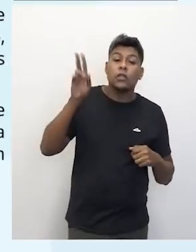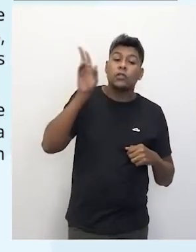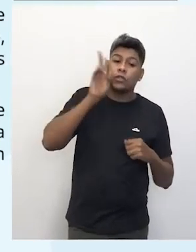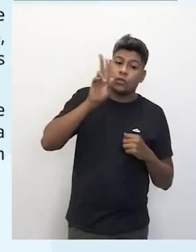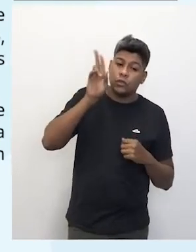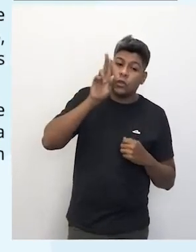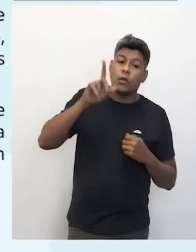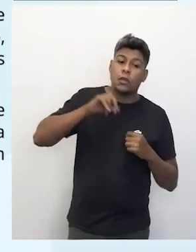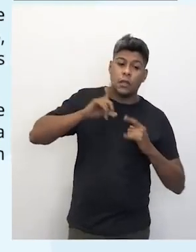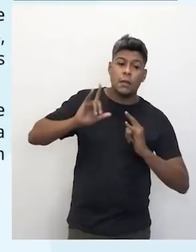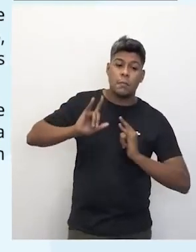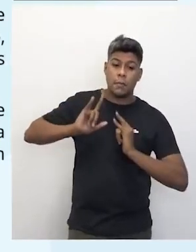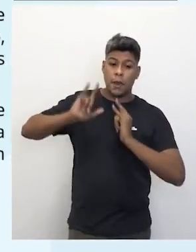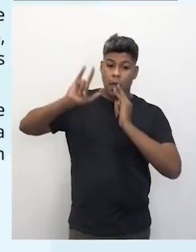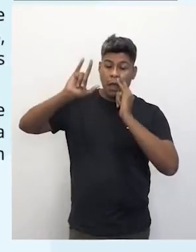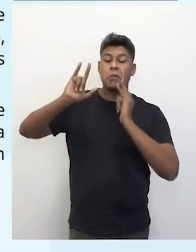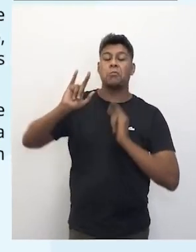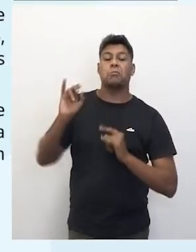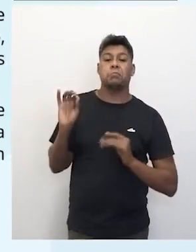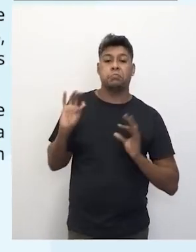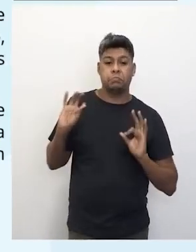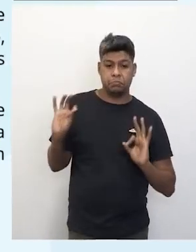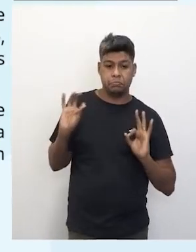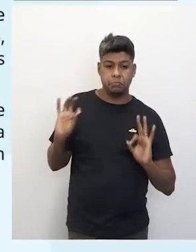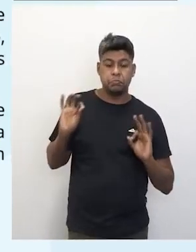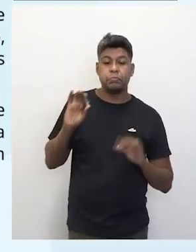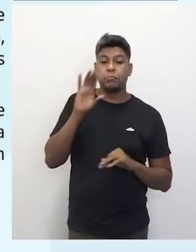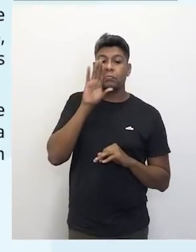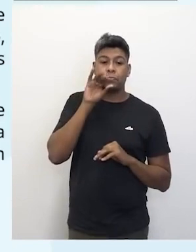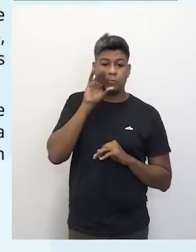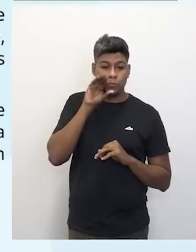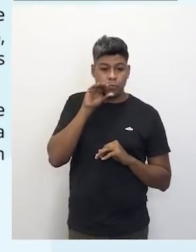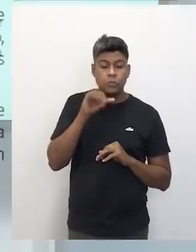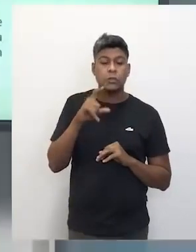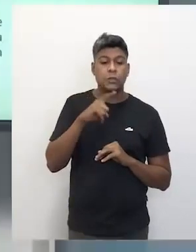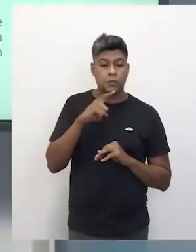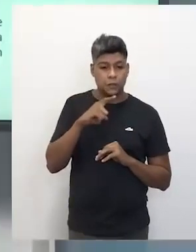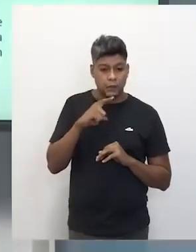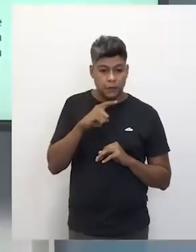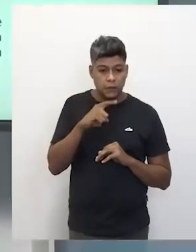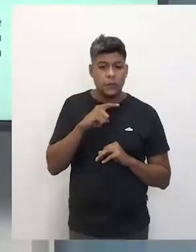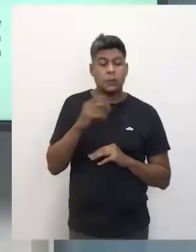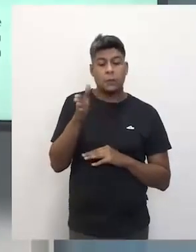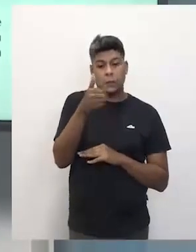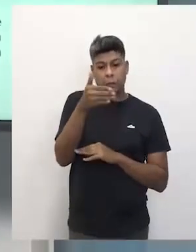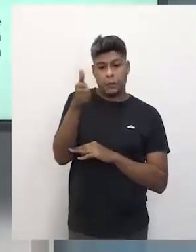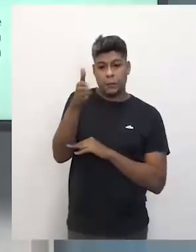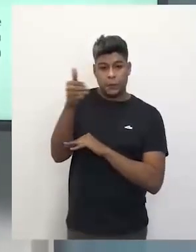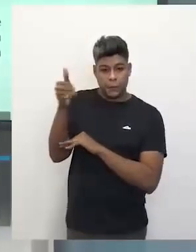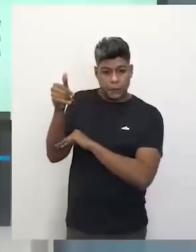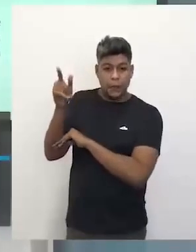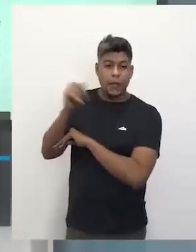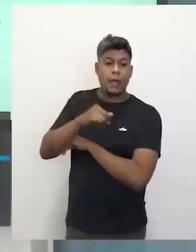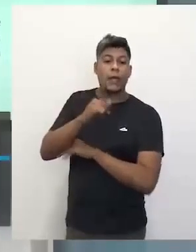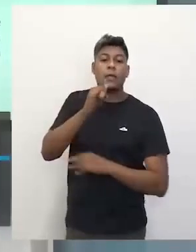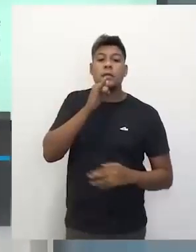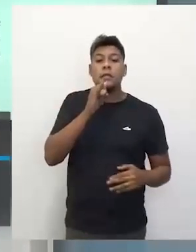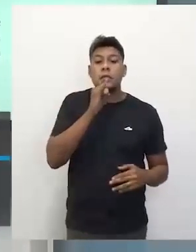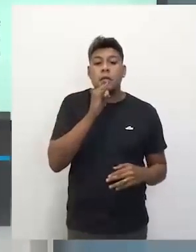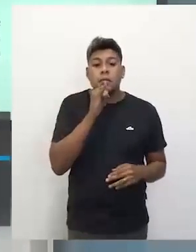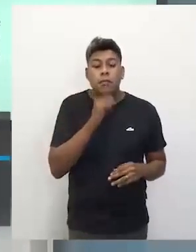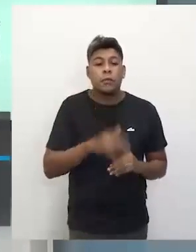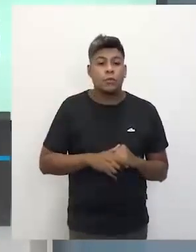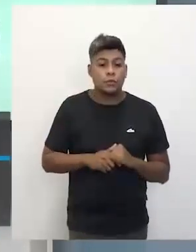gente tem prédio tombado, né, monumentos públicos, né, como o monumento às bandeiras do Brecheret, né, é um exemplo,